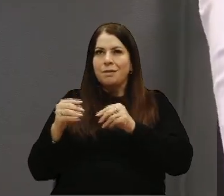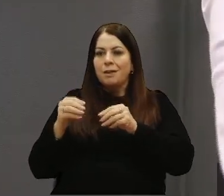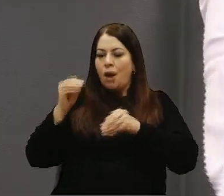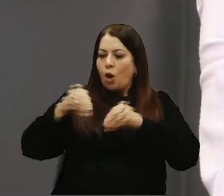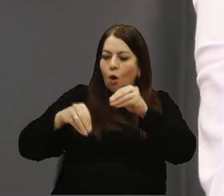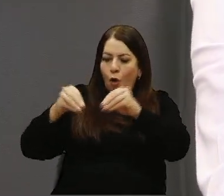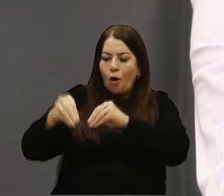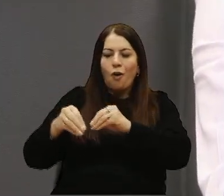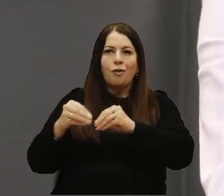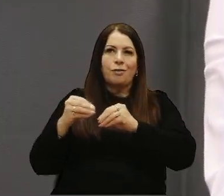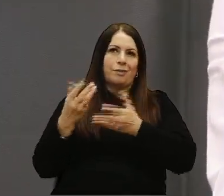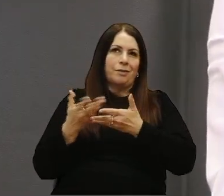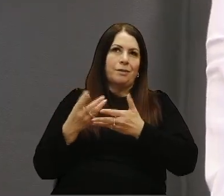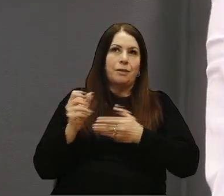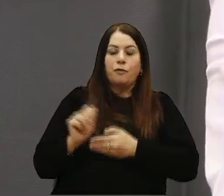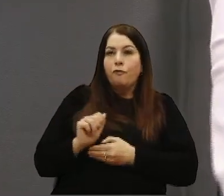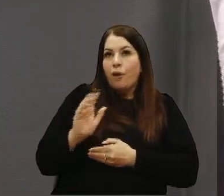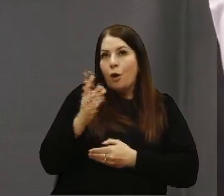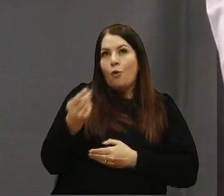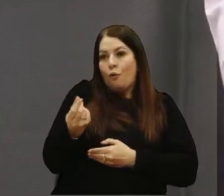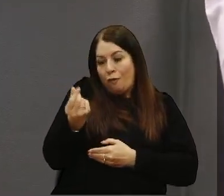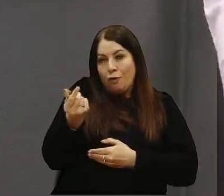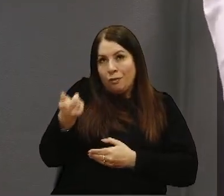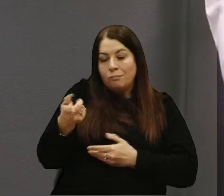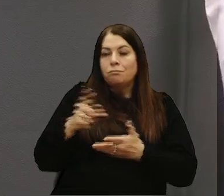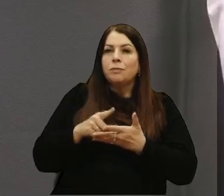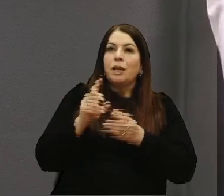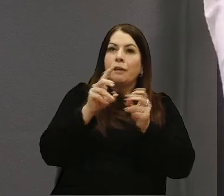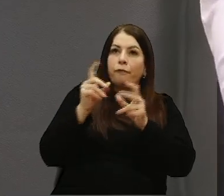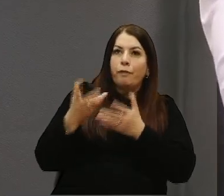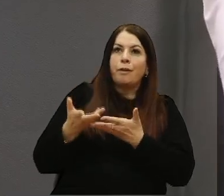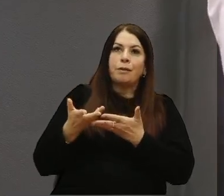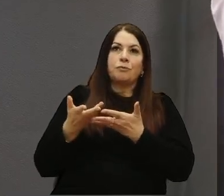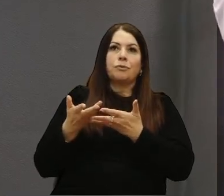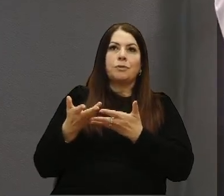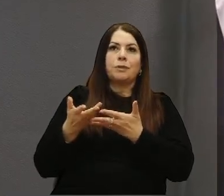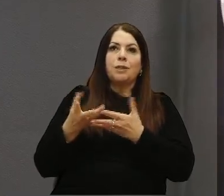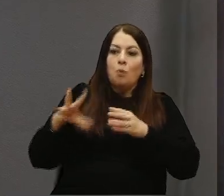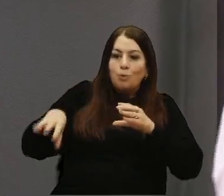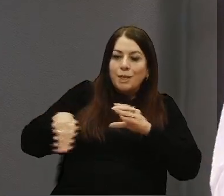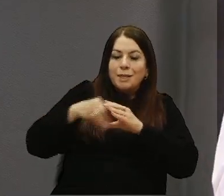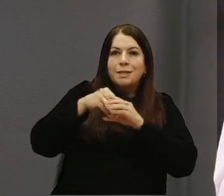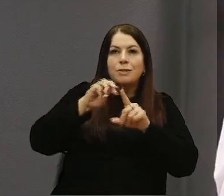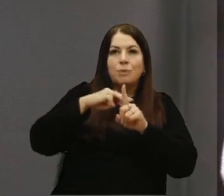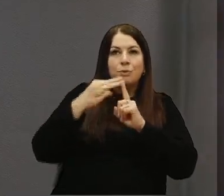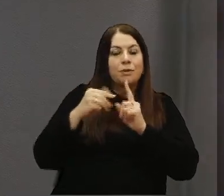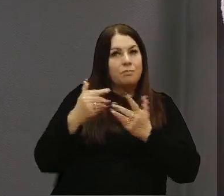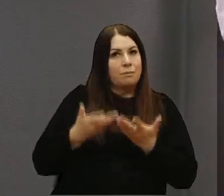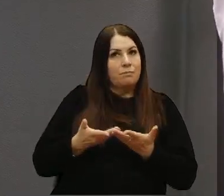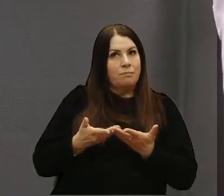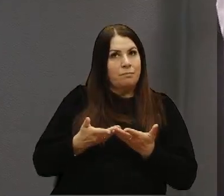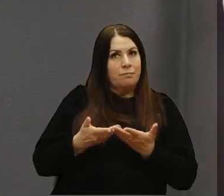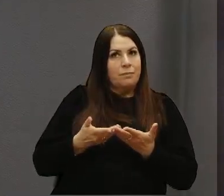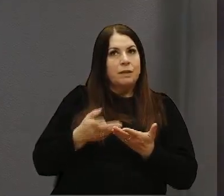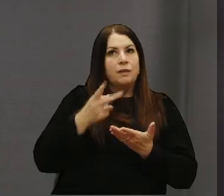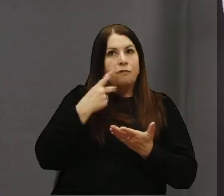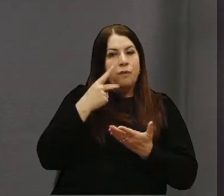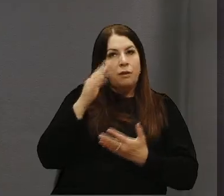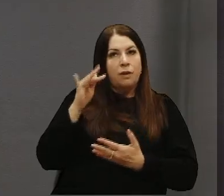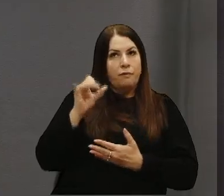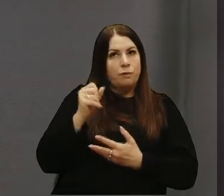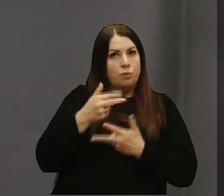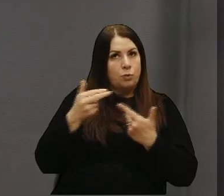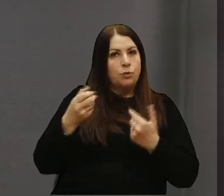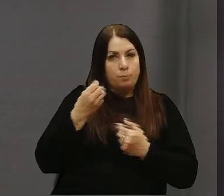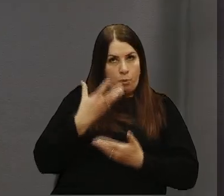ali, dessas hortas geram um valor, desse valor ele vende, então ele se insere de novo no mercado de trabalho. Dizer que a FAS faz muita